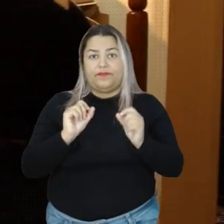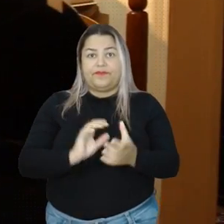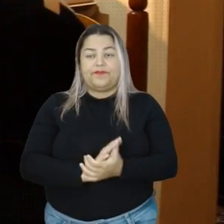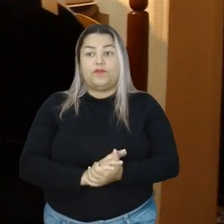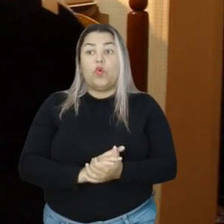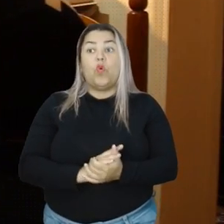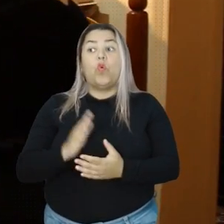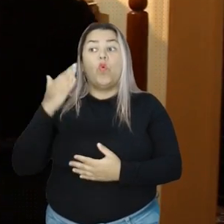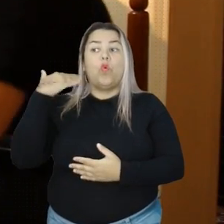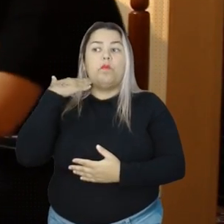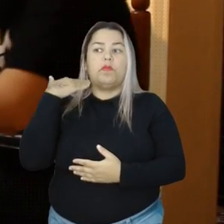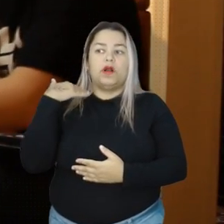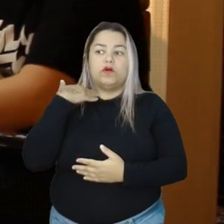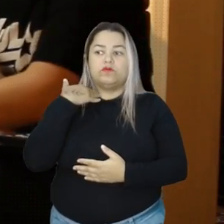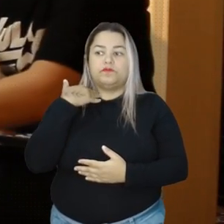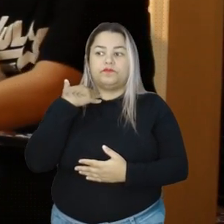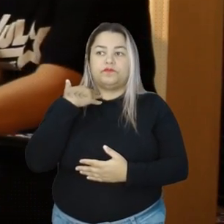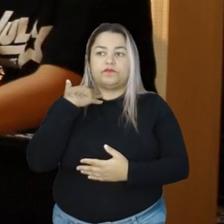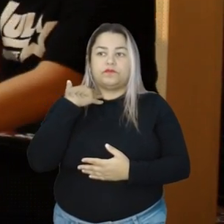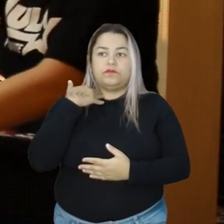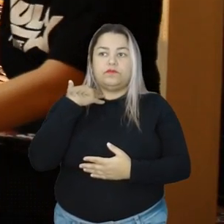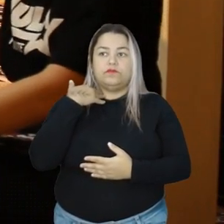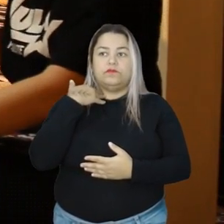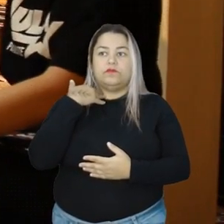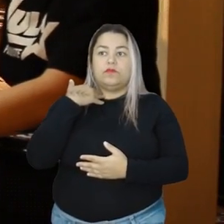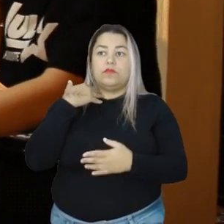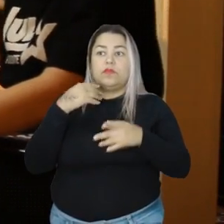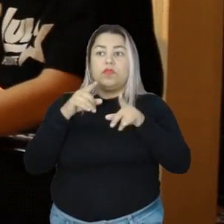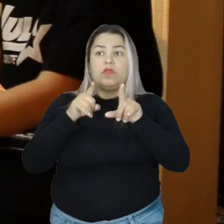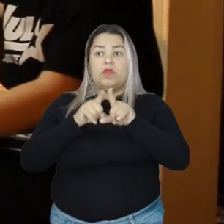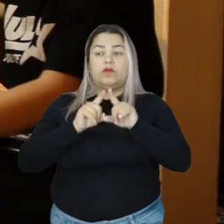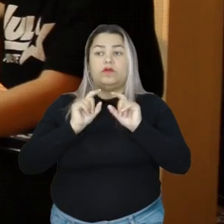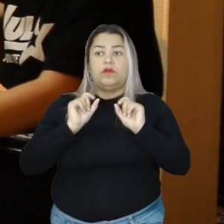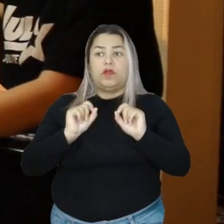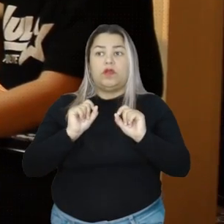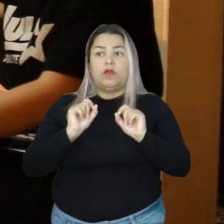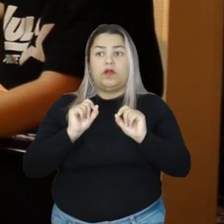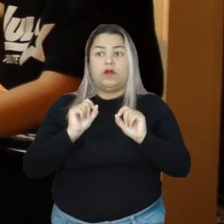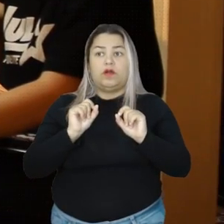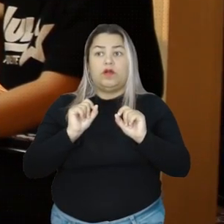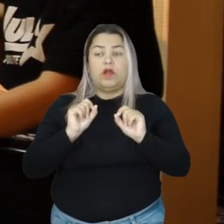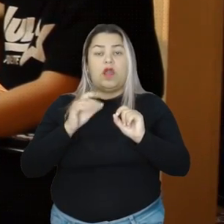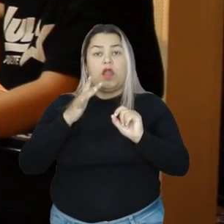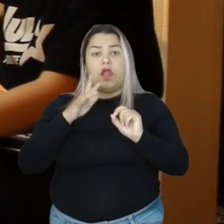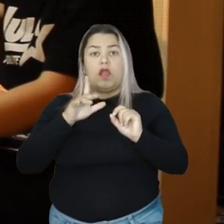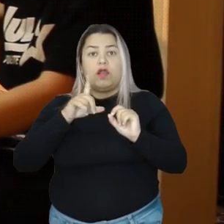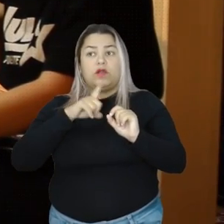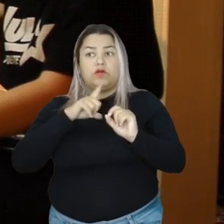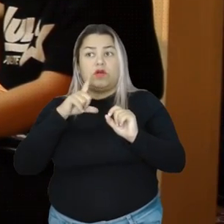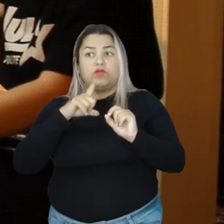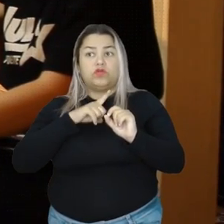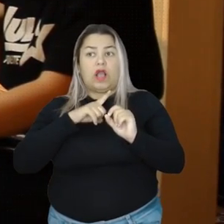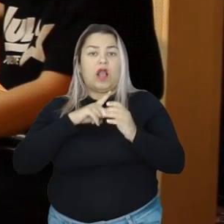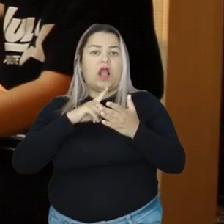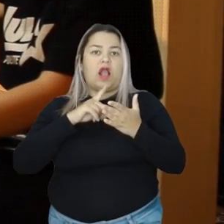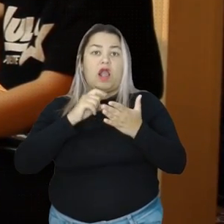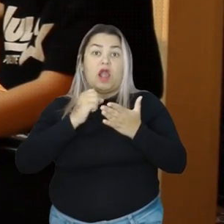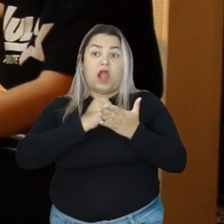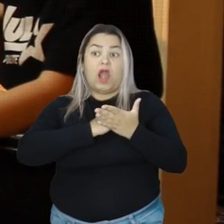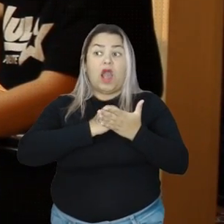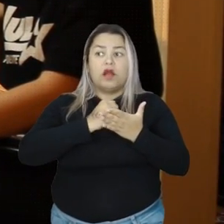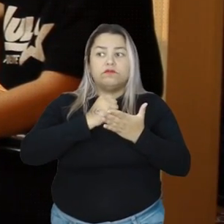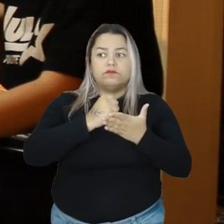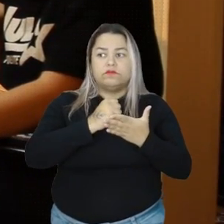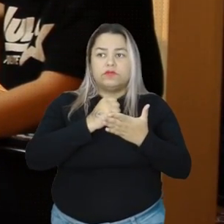um banco, ou os bancos, né, retirar aquela coisa da carteira do troco de